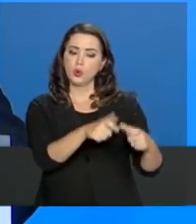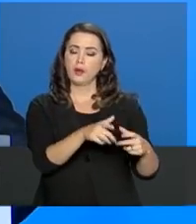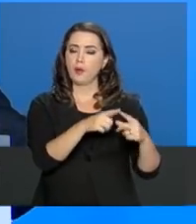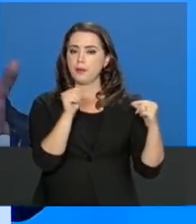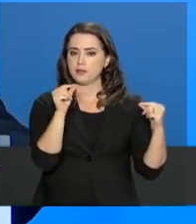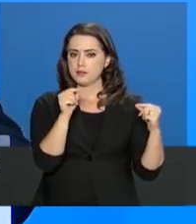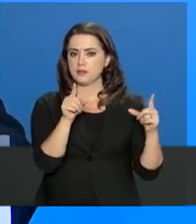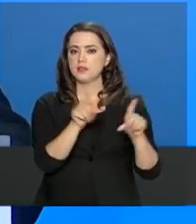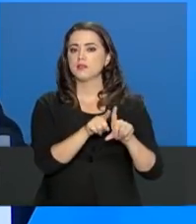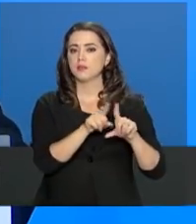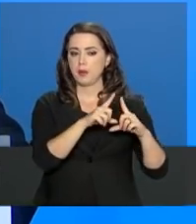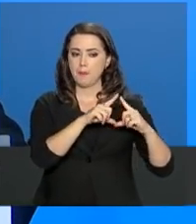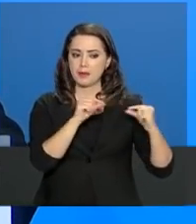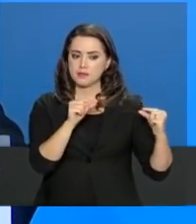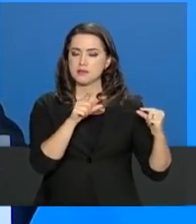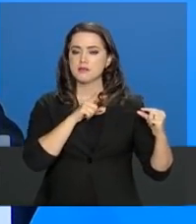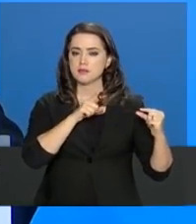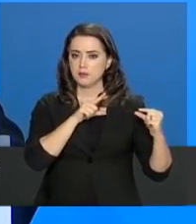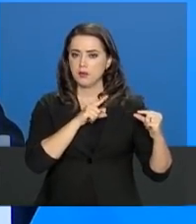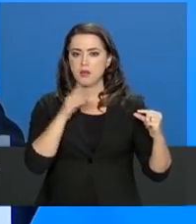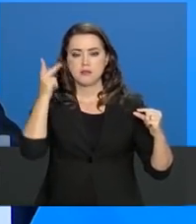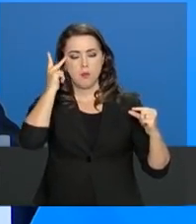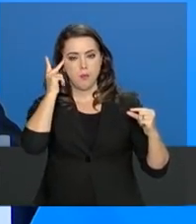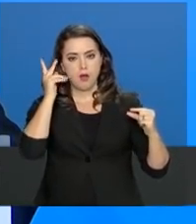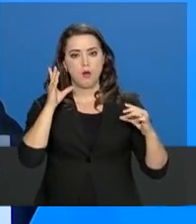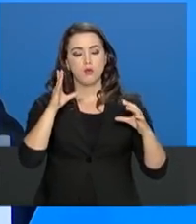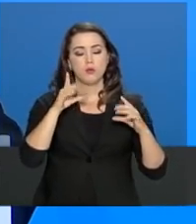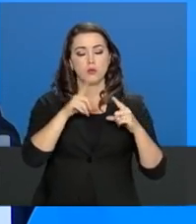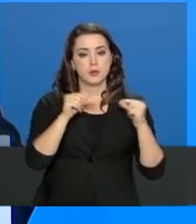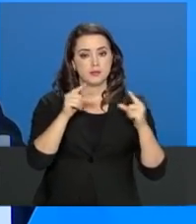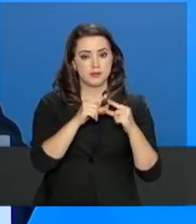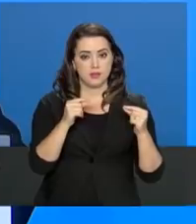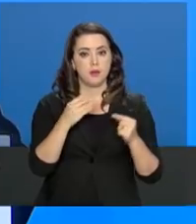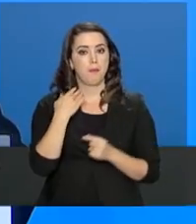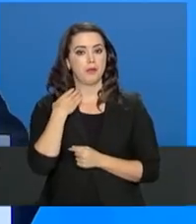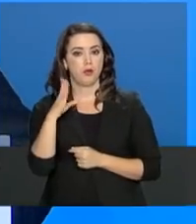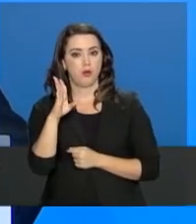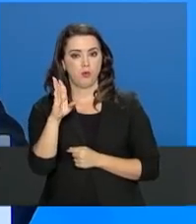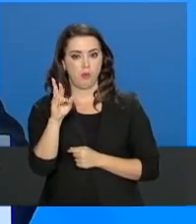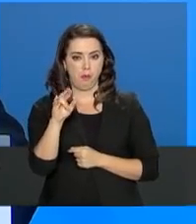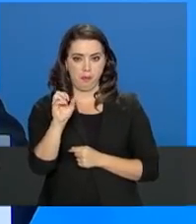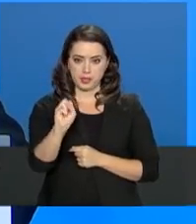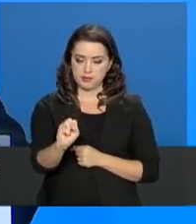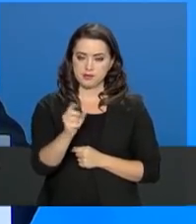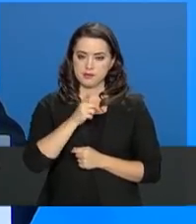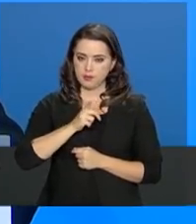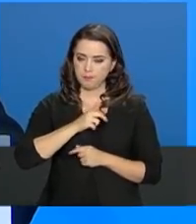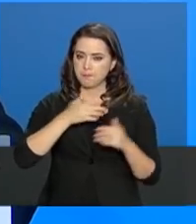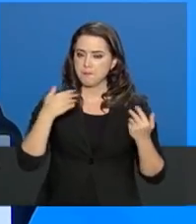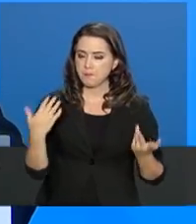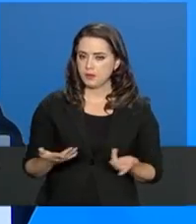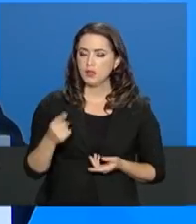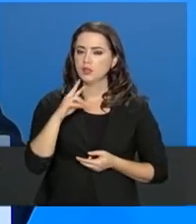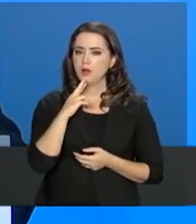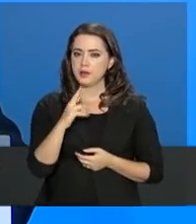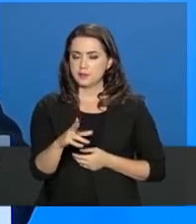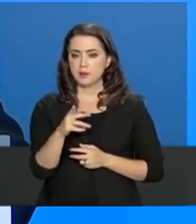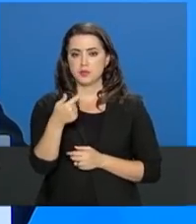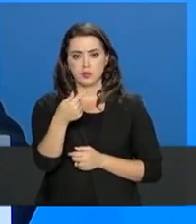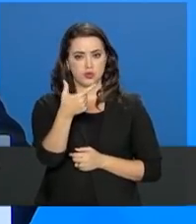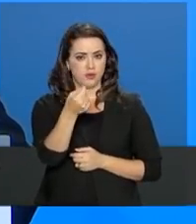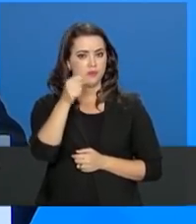tutu a meu modo de ver a o objetivo da reunião do g20 foi muito produtivo